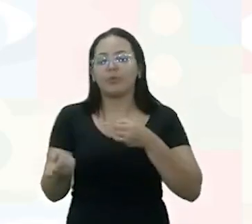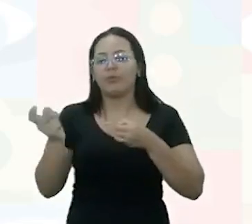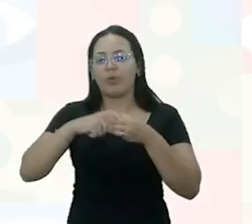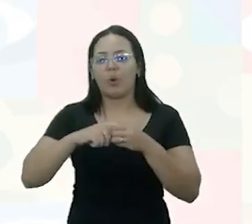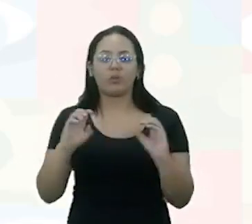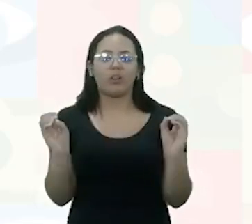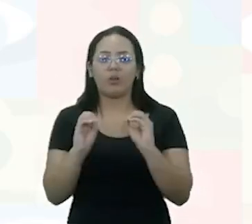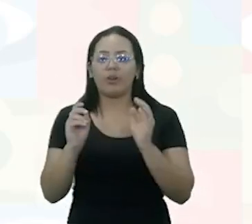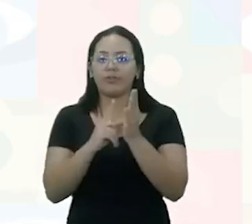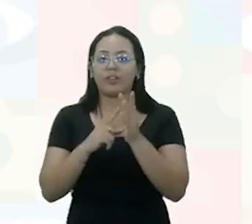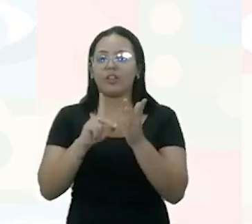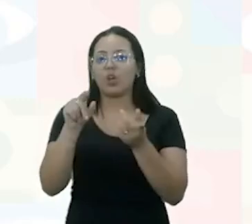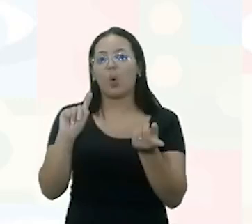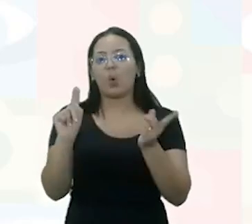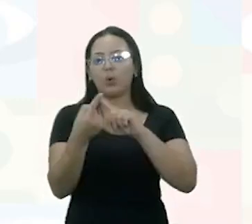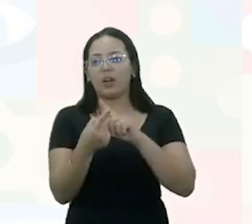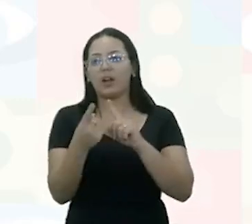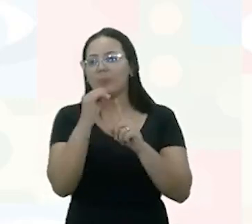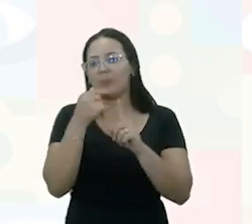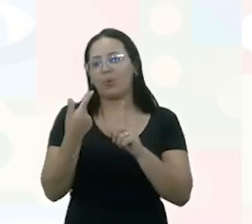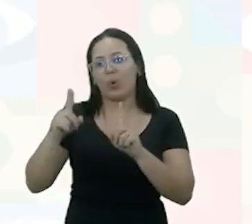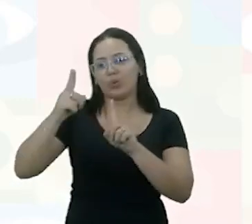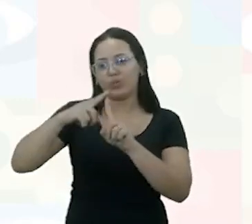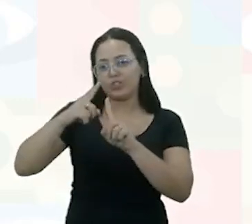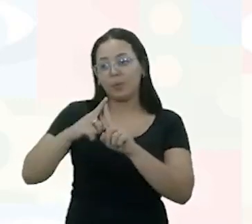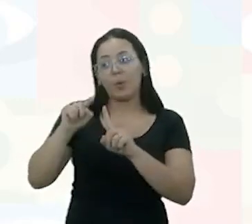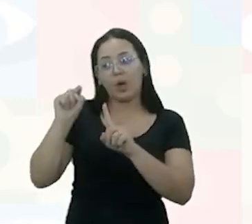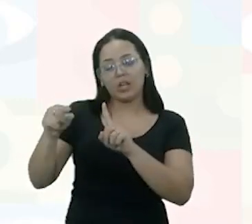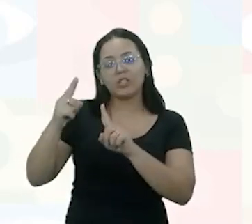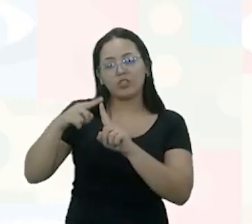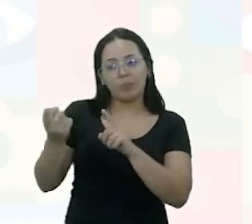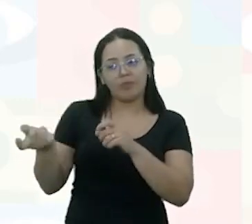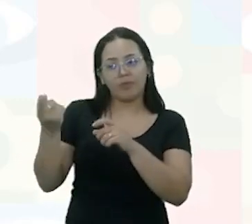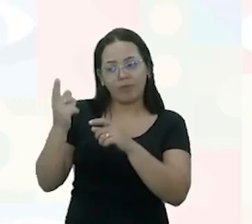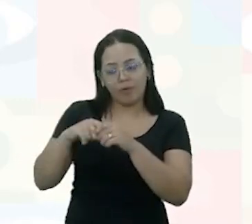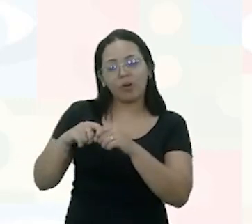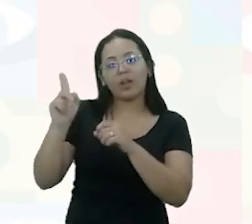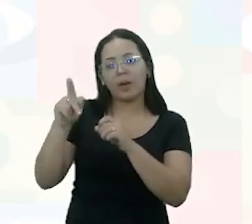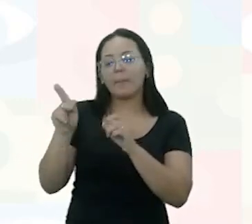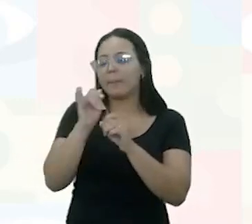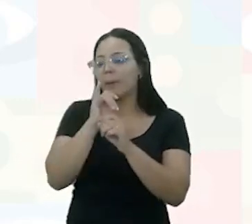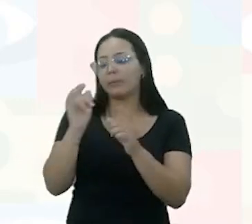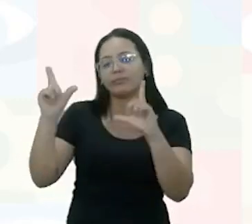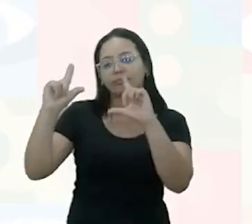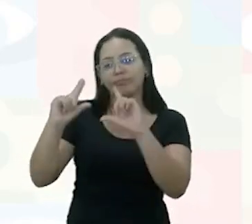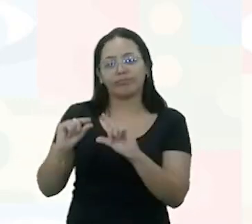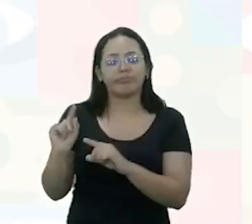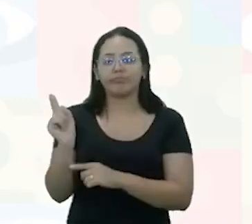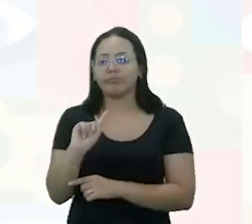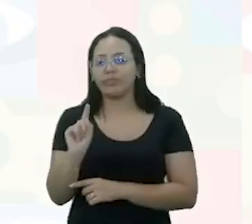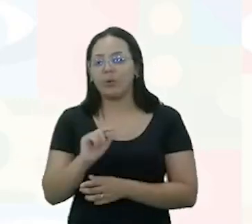Ao contrário do outro tipo de compressão. Nesse, a perda ela é irredutível, ok?